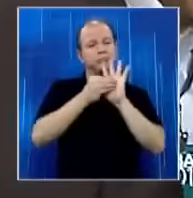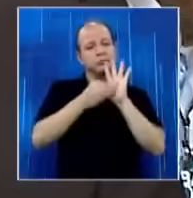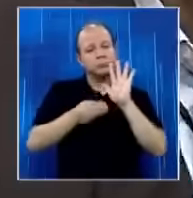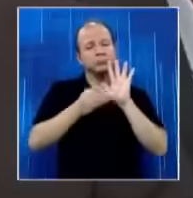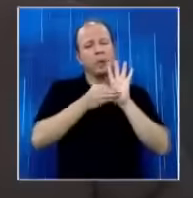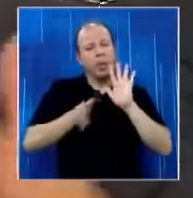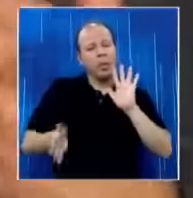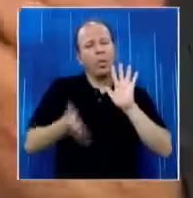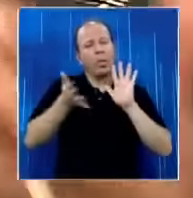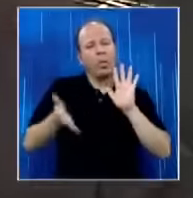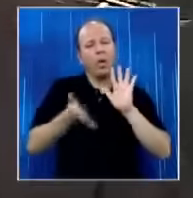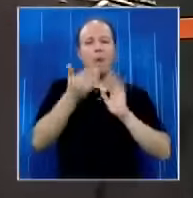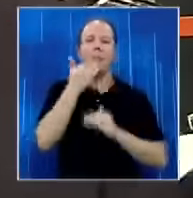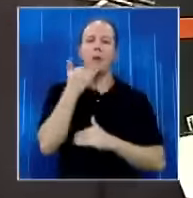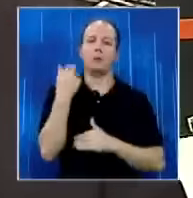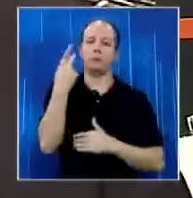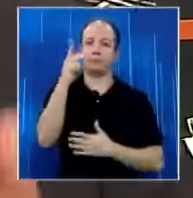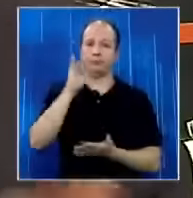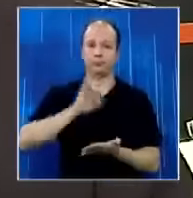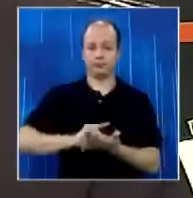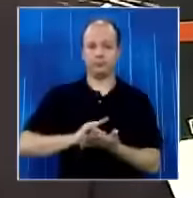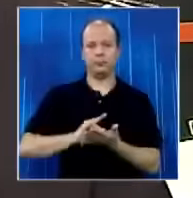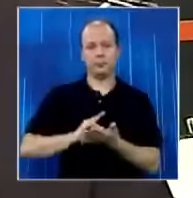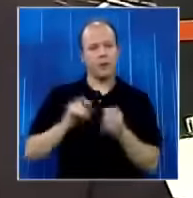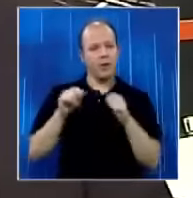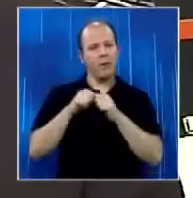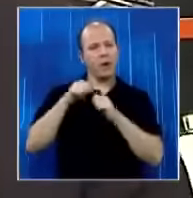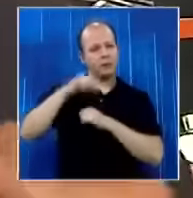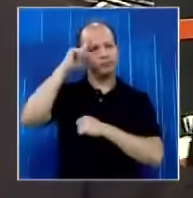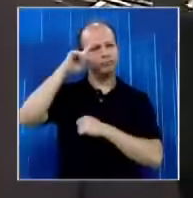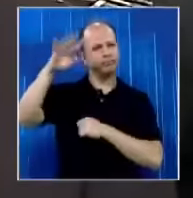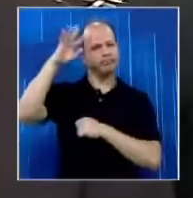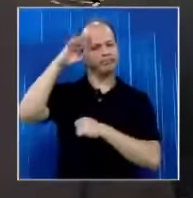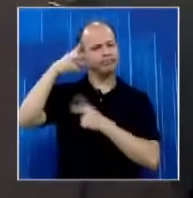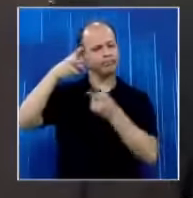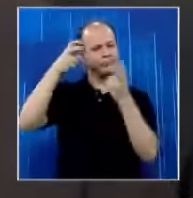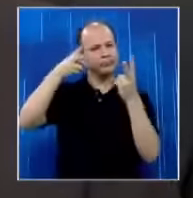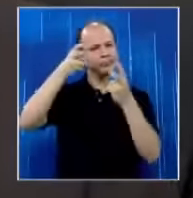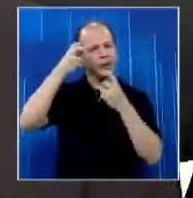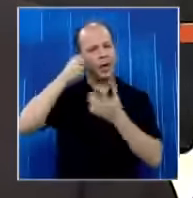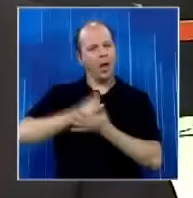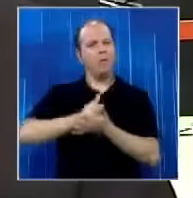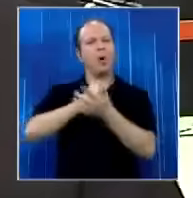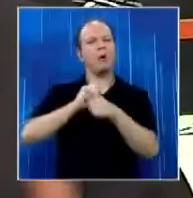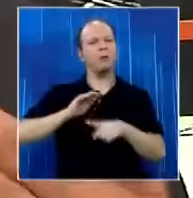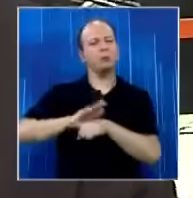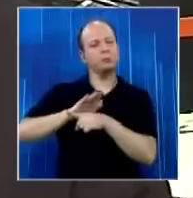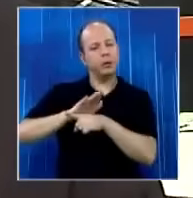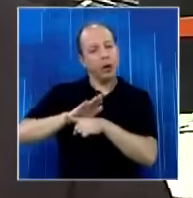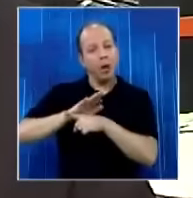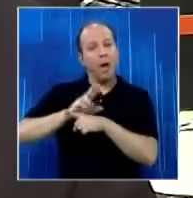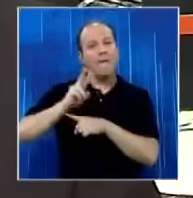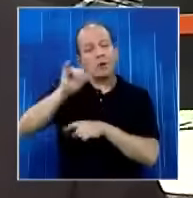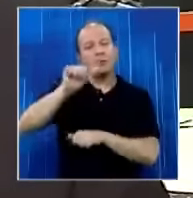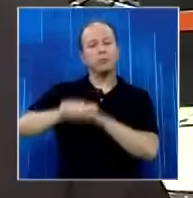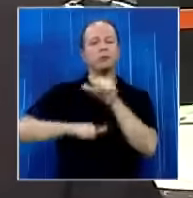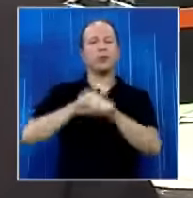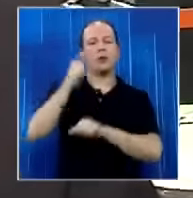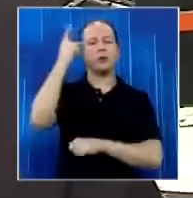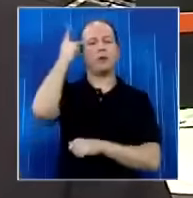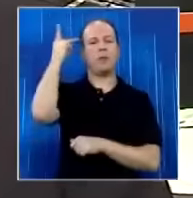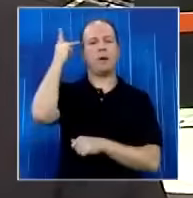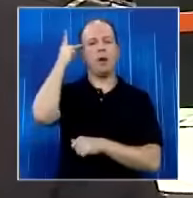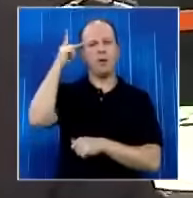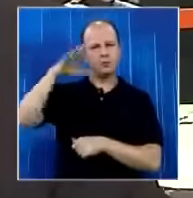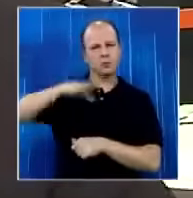esse convencimento. Quero pedir realmente que faça uma reflexão, me apoie nessa jornada, nós vamos mudar São Paulo. São